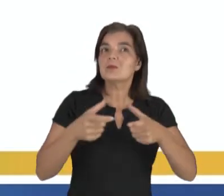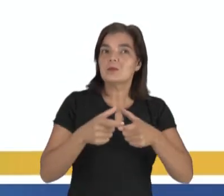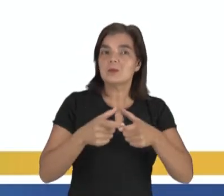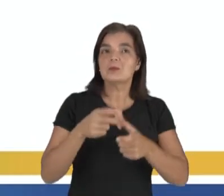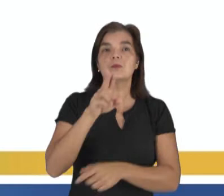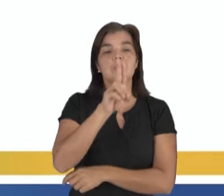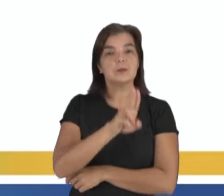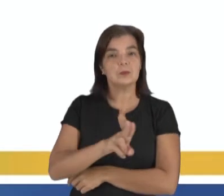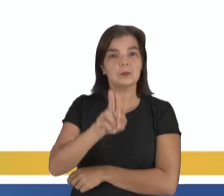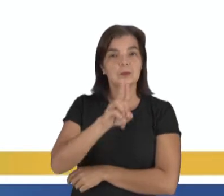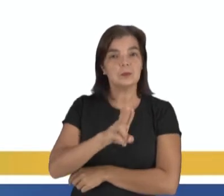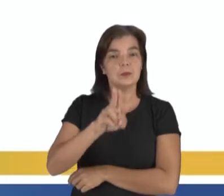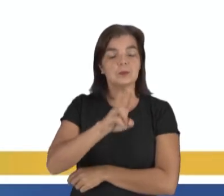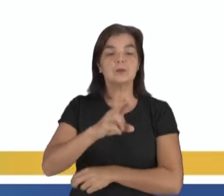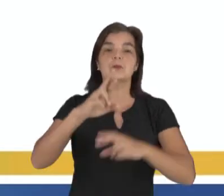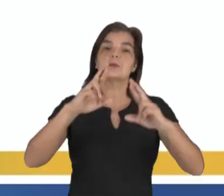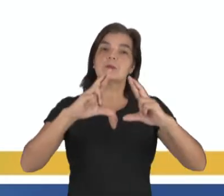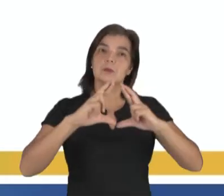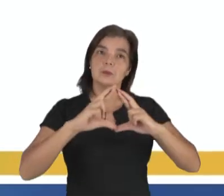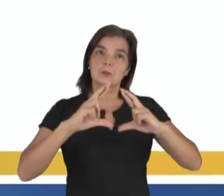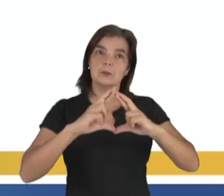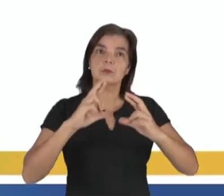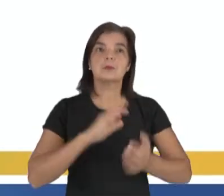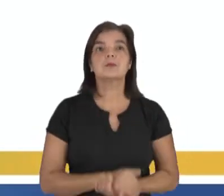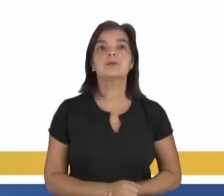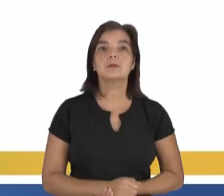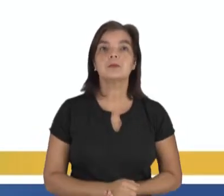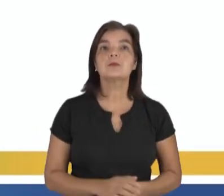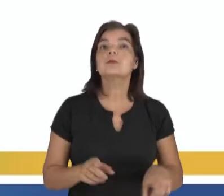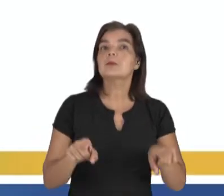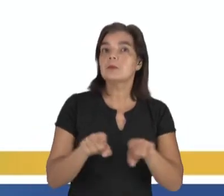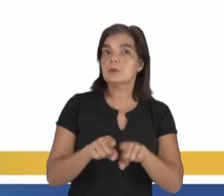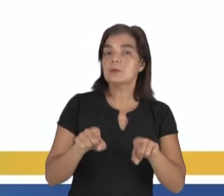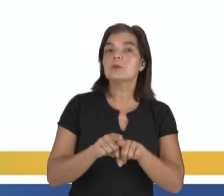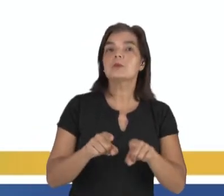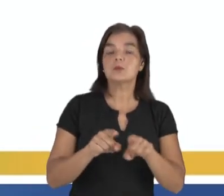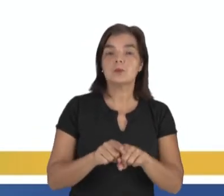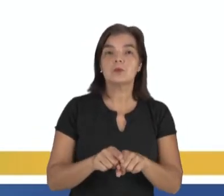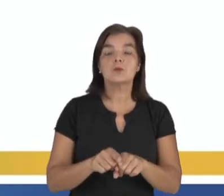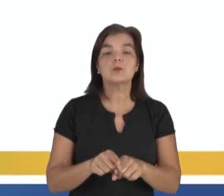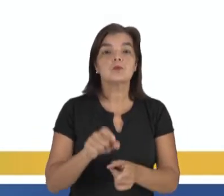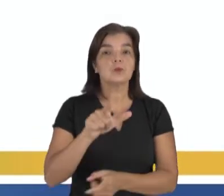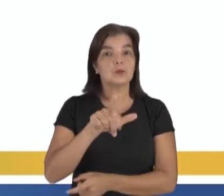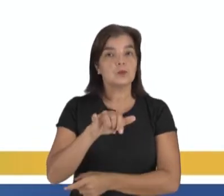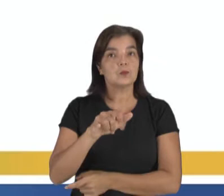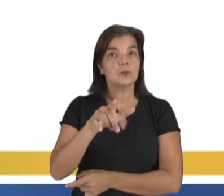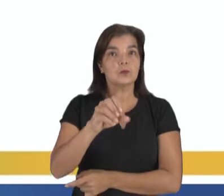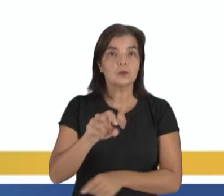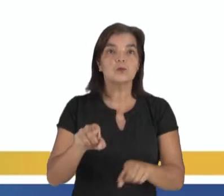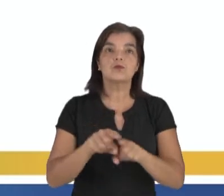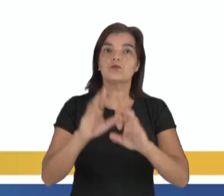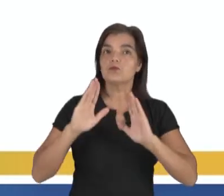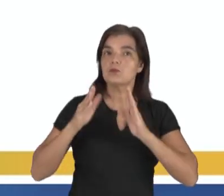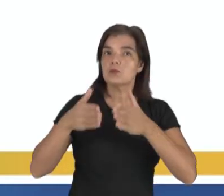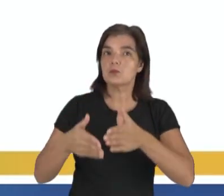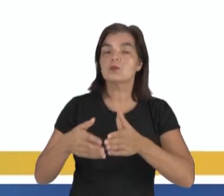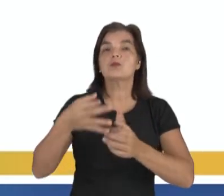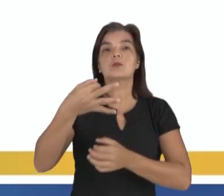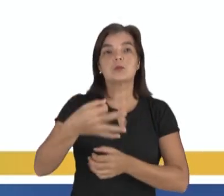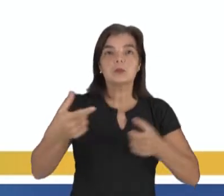recusar, reduzir, reutilizar e reciclar, contenção na produção de lixo e